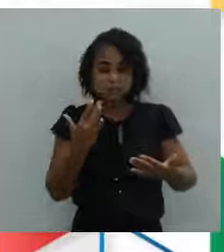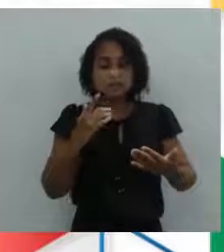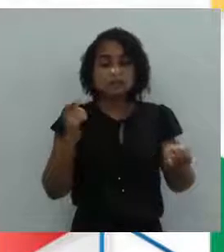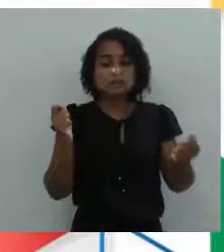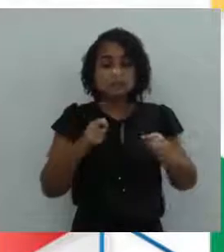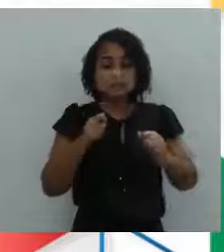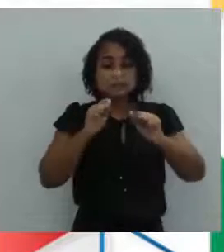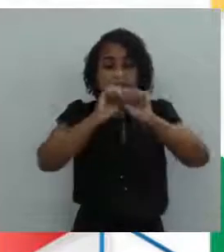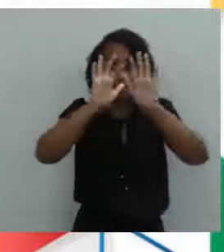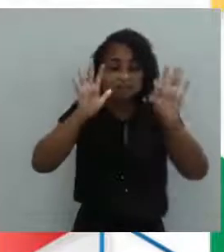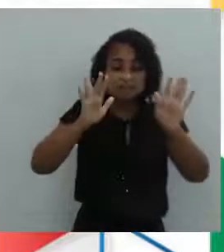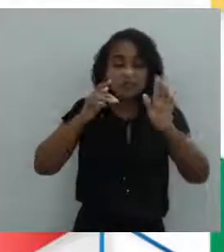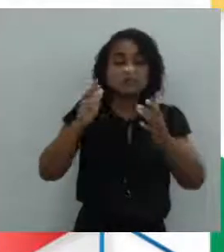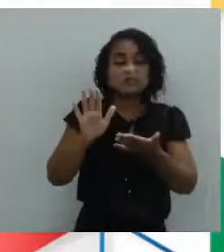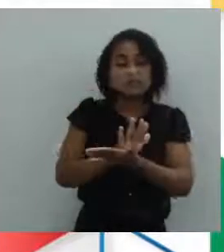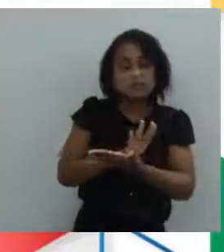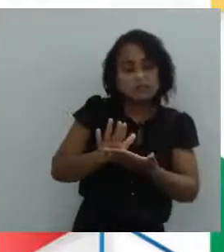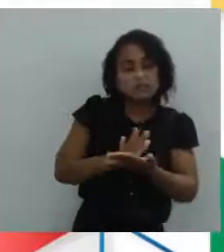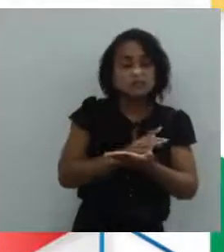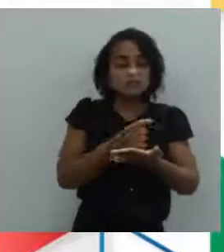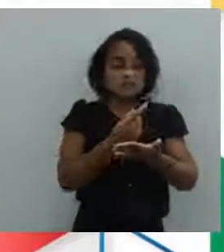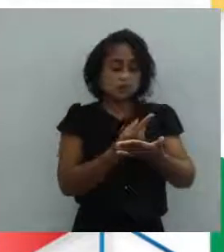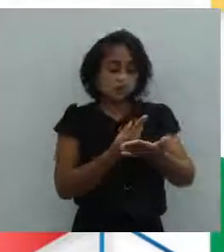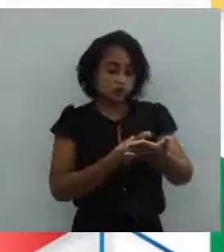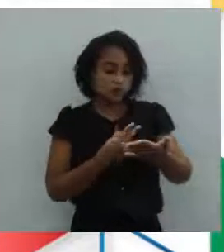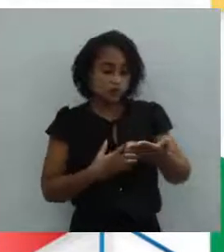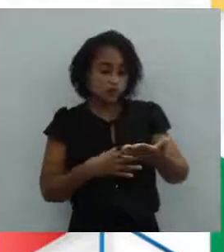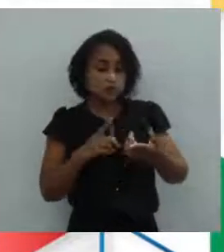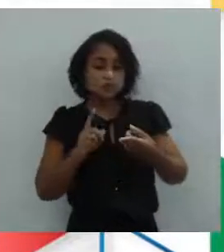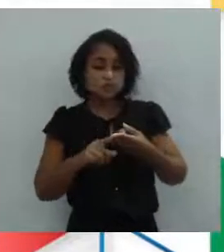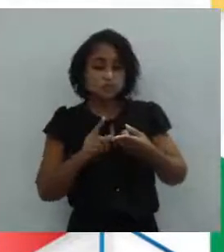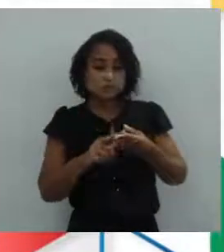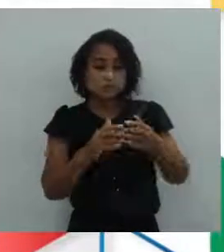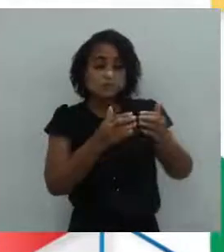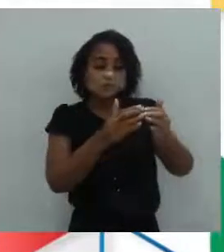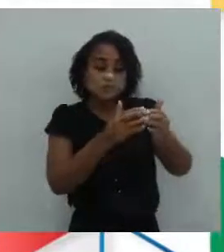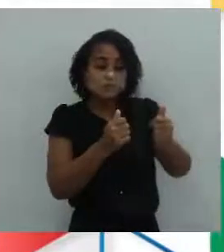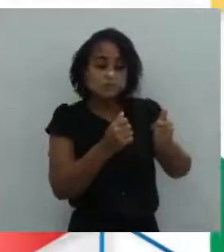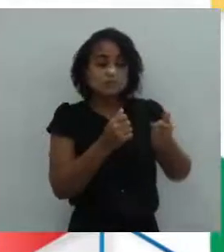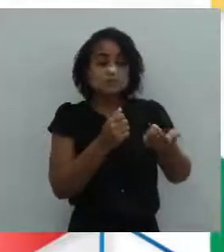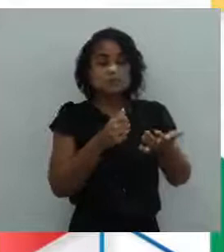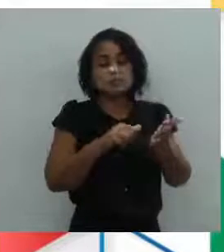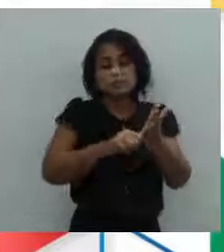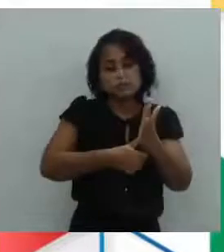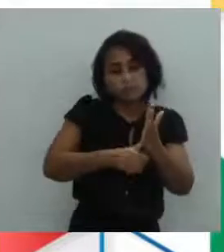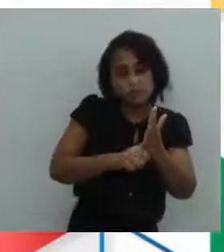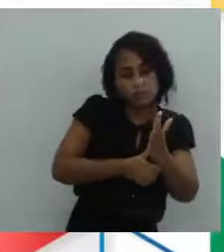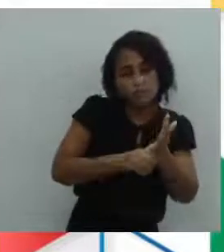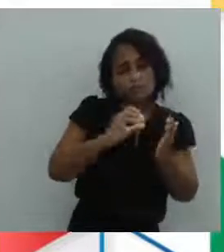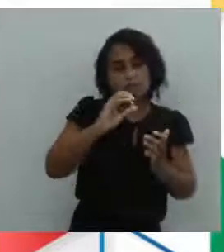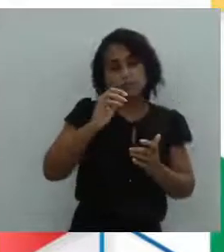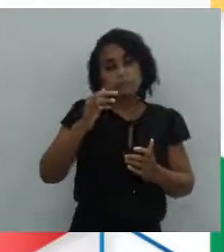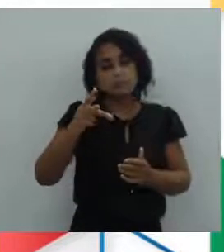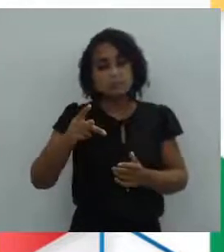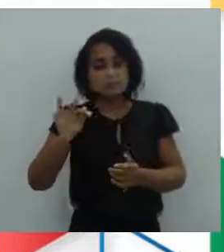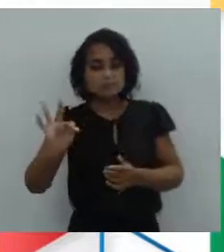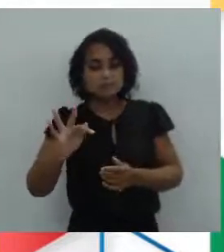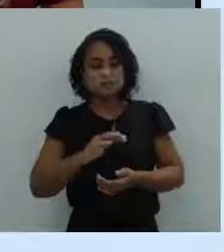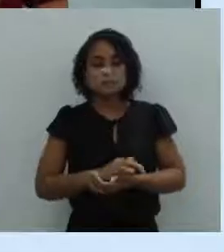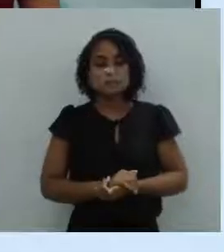Esclareça ainda que em alguns abaixo-assinados são requeridos números de documentos como RG e